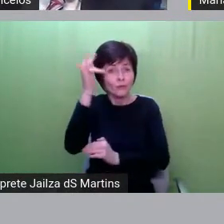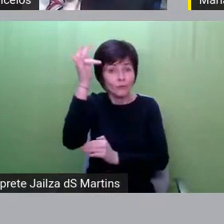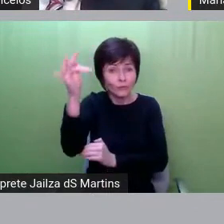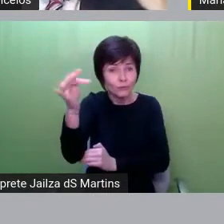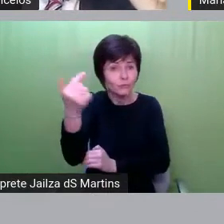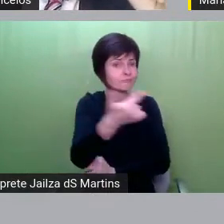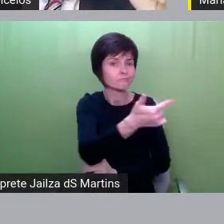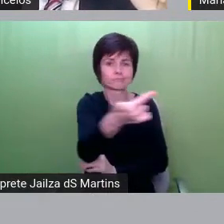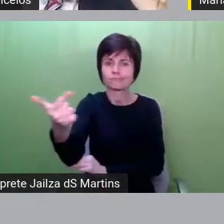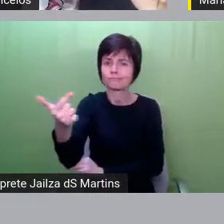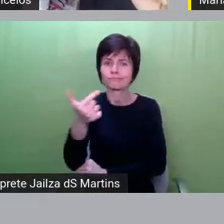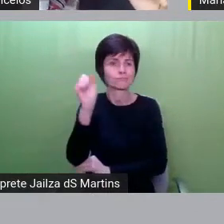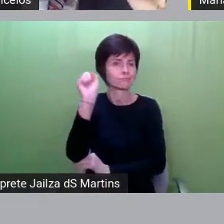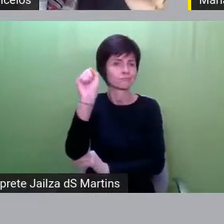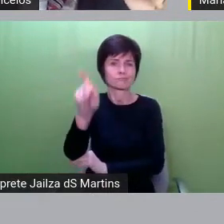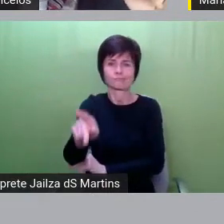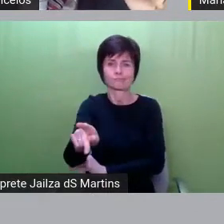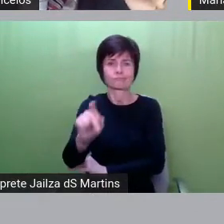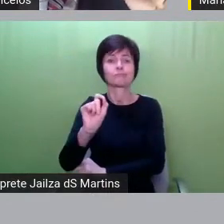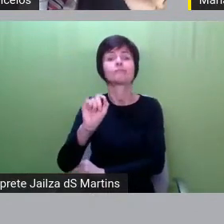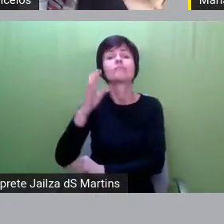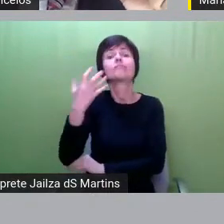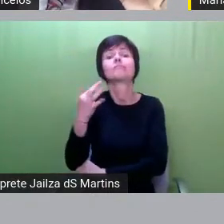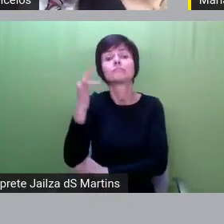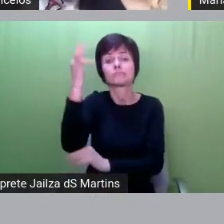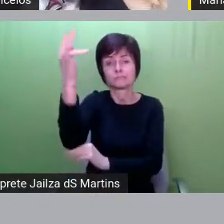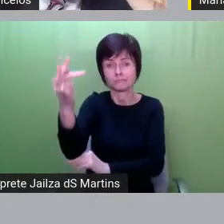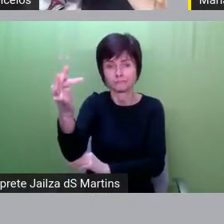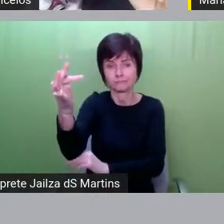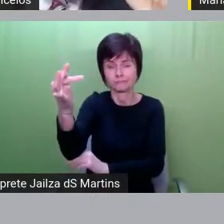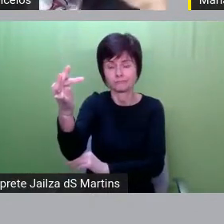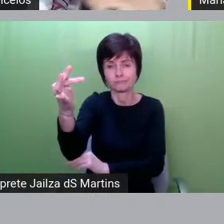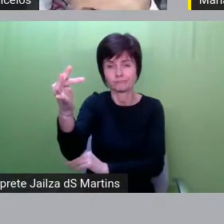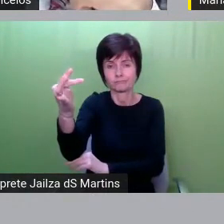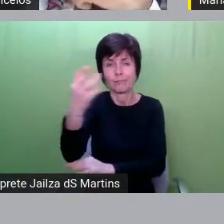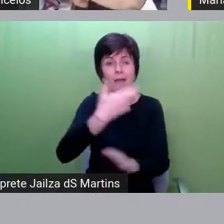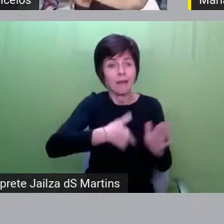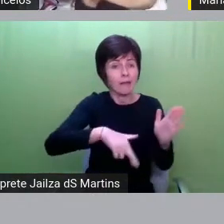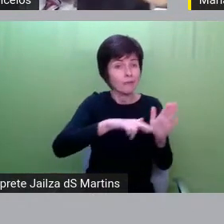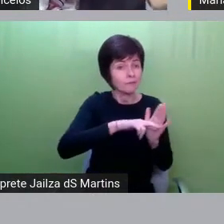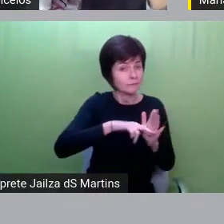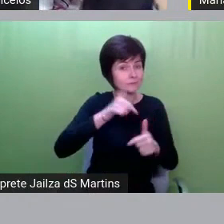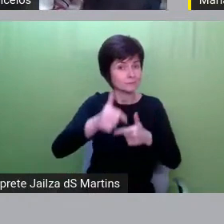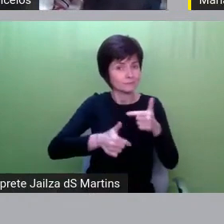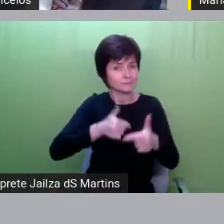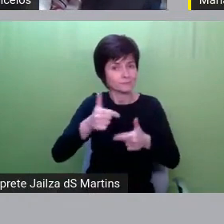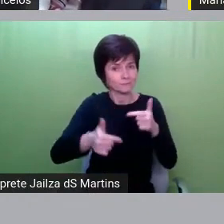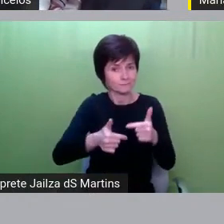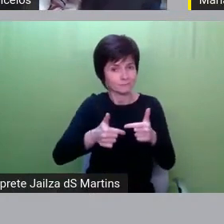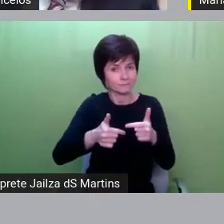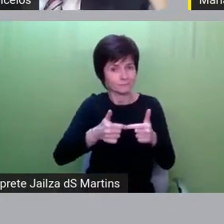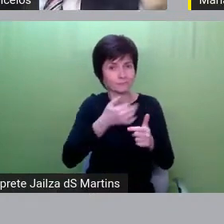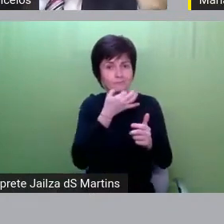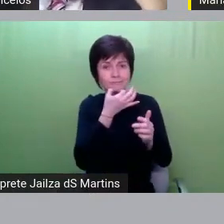vamos perceber os resultados disso. A reforma trabalhista, no